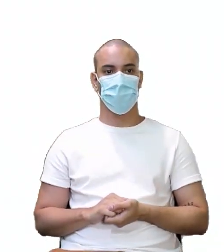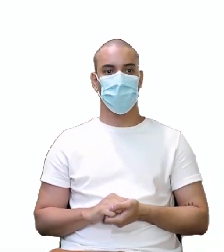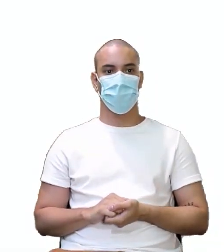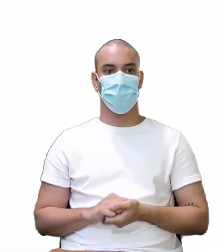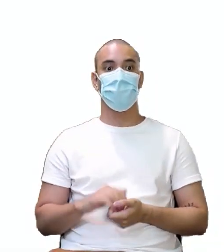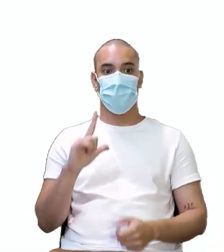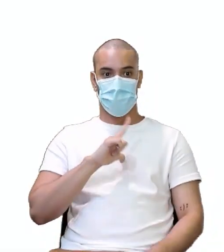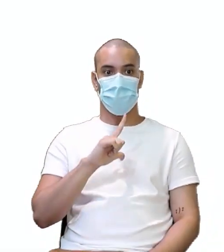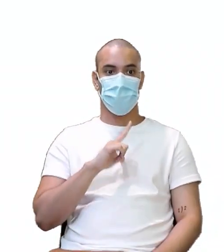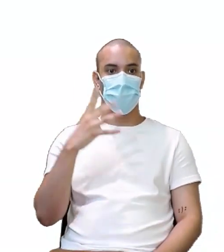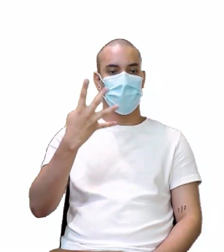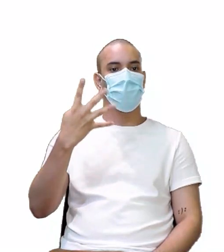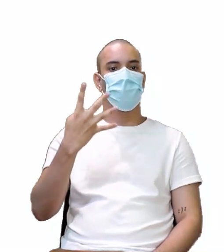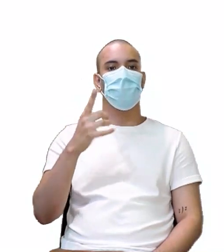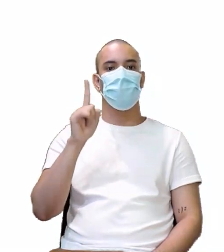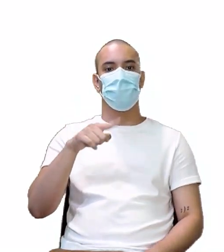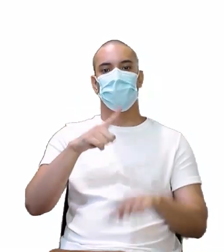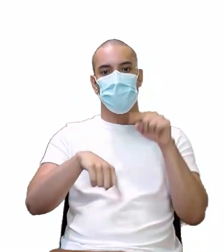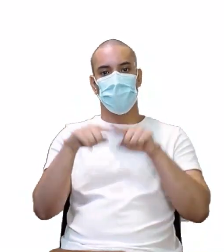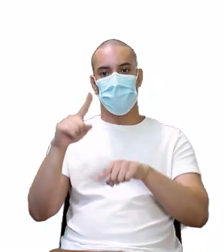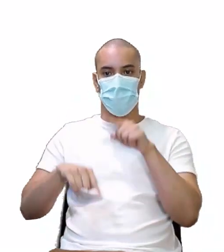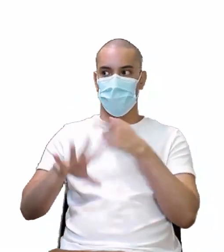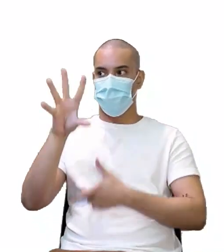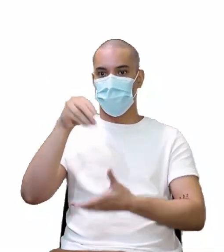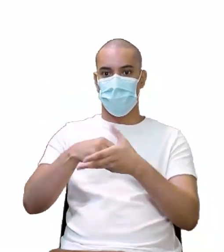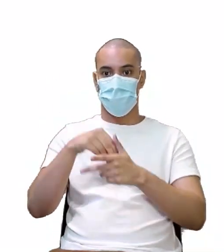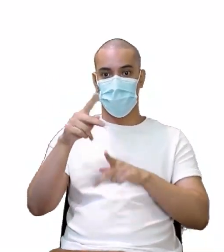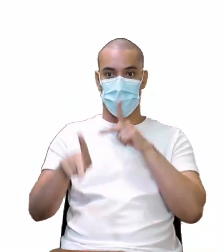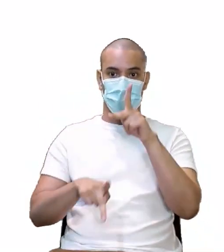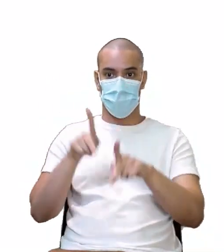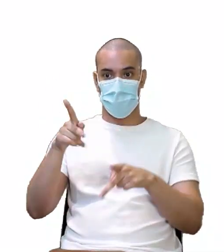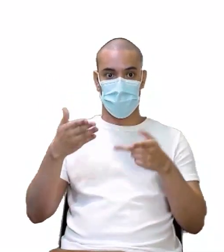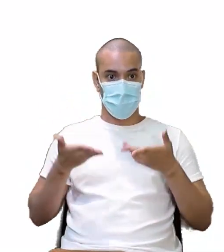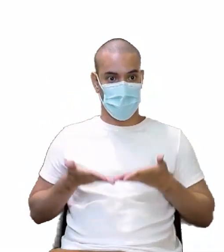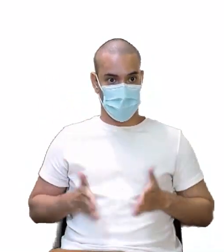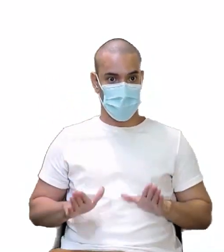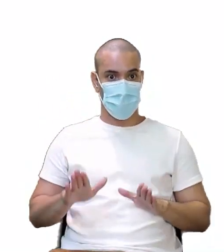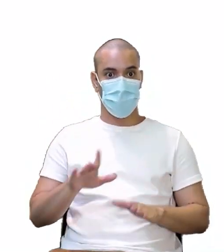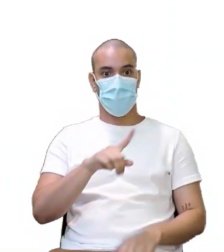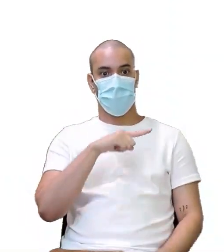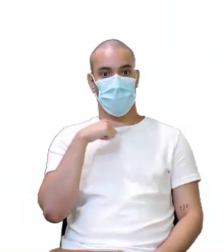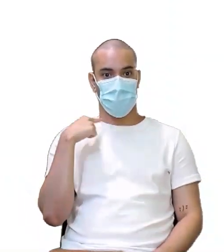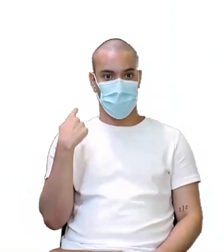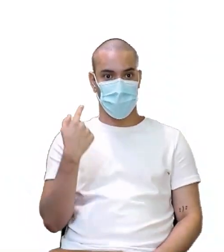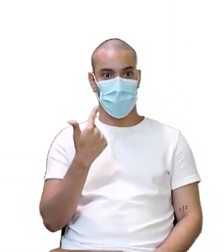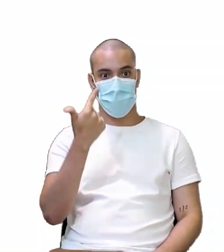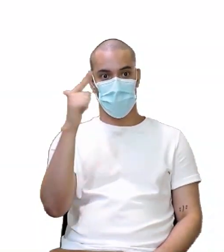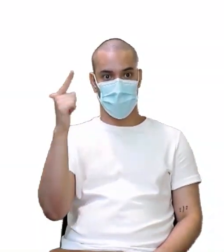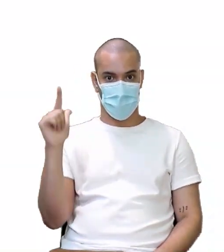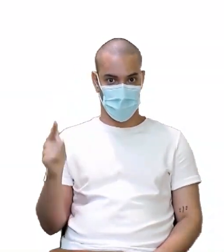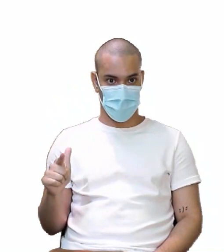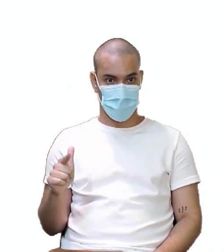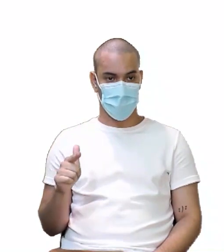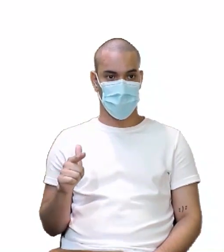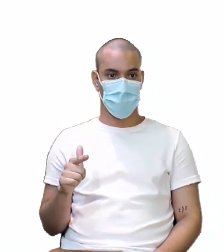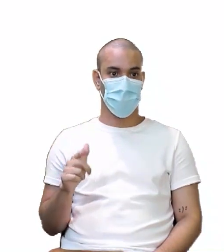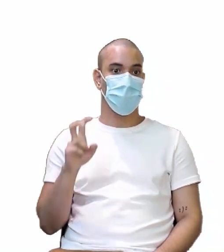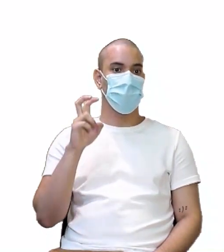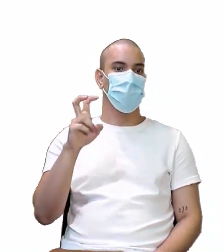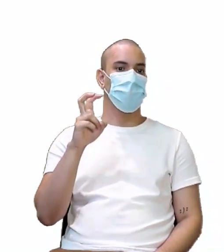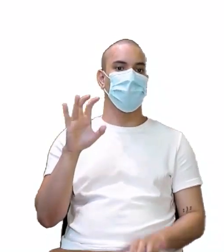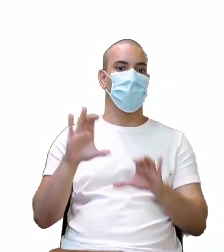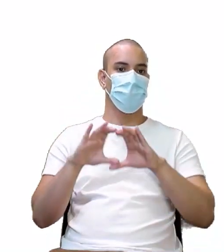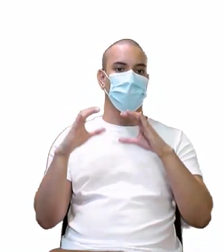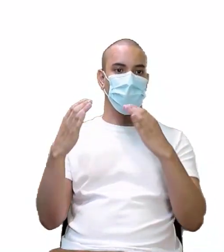Ainda tem a 4. São propriedades da população a natalidade e a mortalidade, dentre outras. 5.